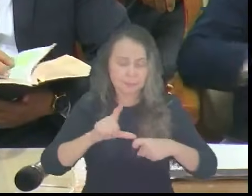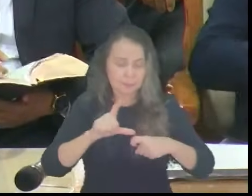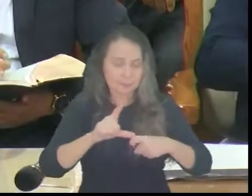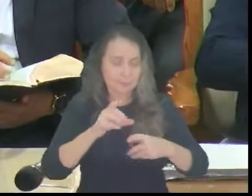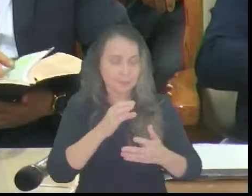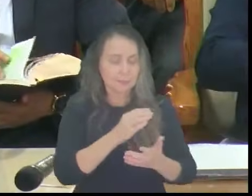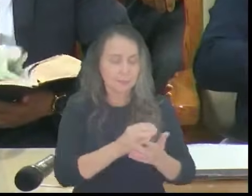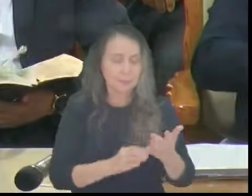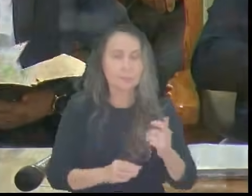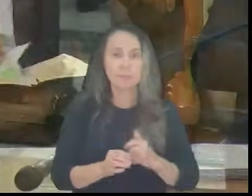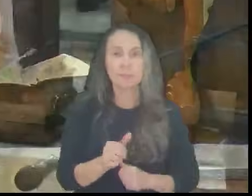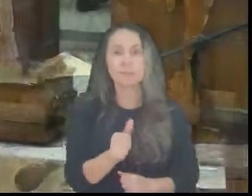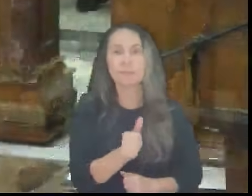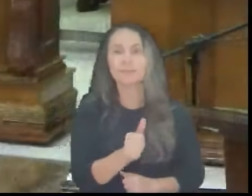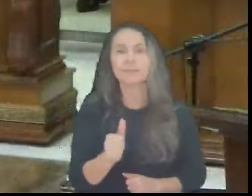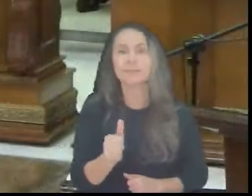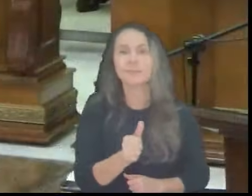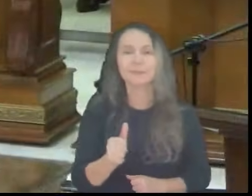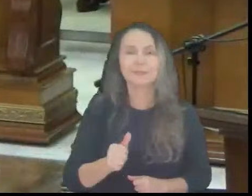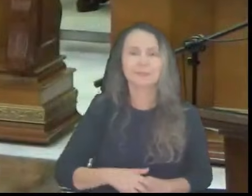São Lucas 11, glória a Deus.